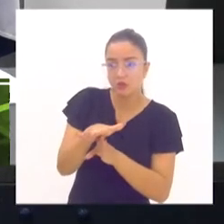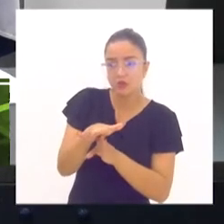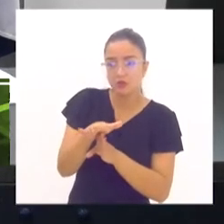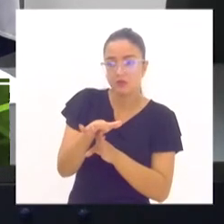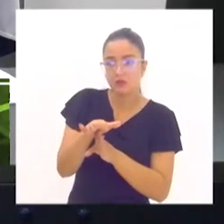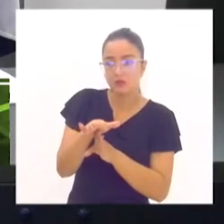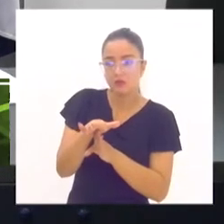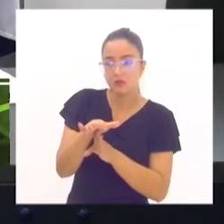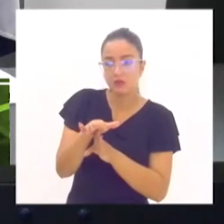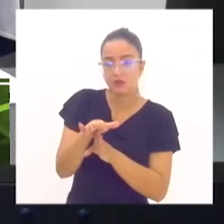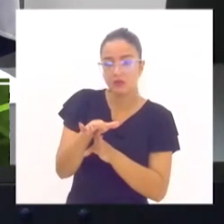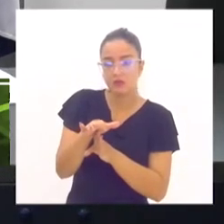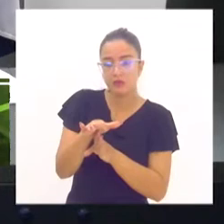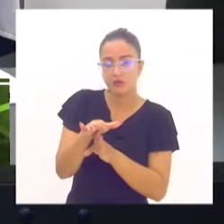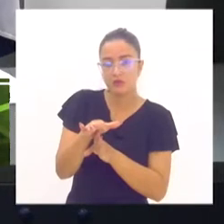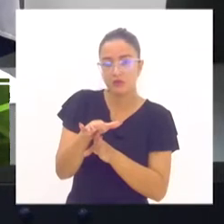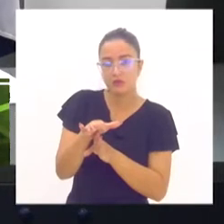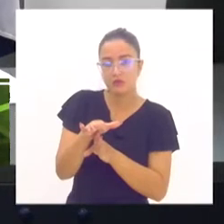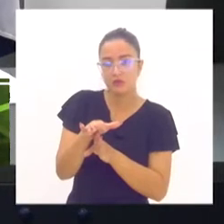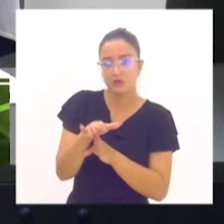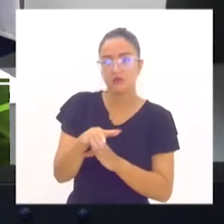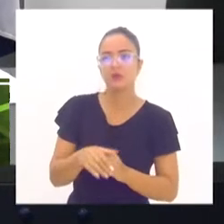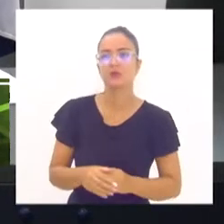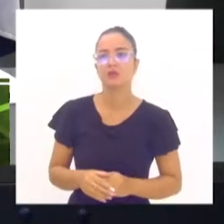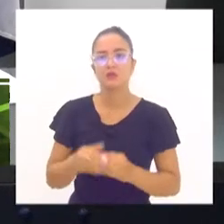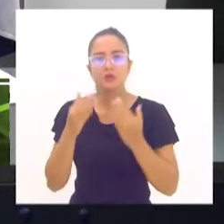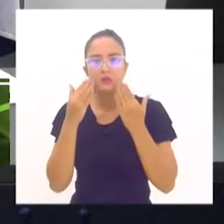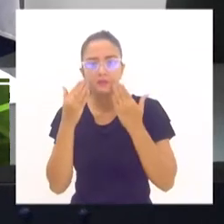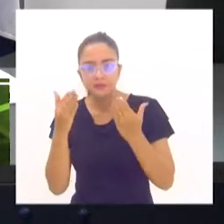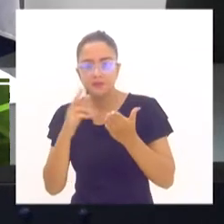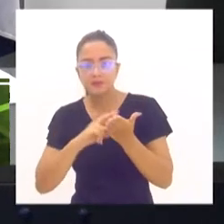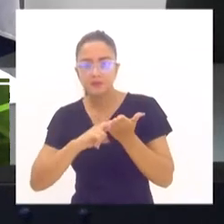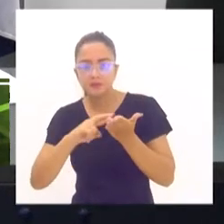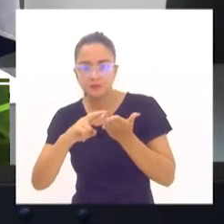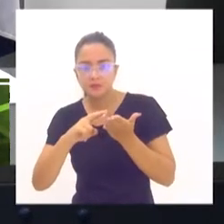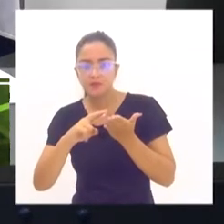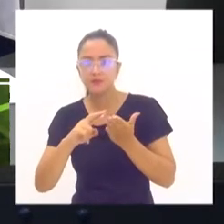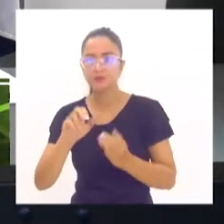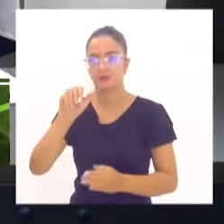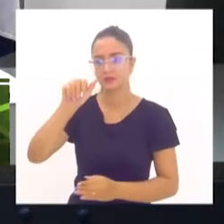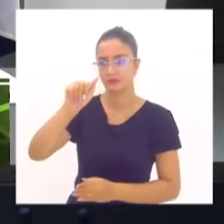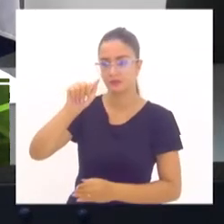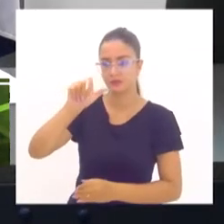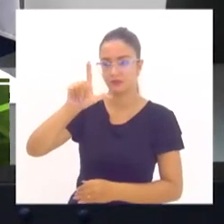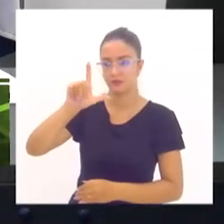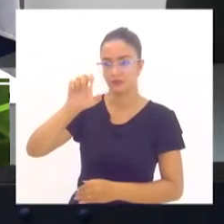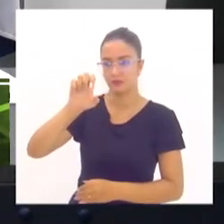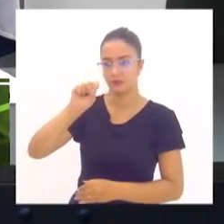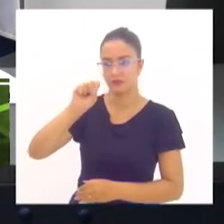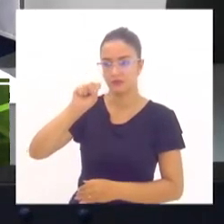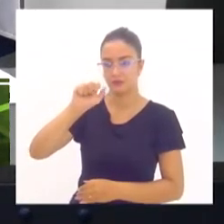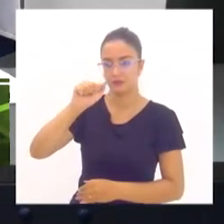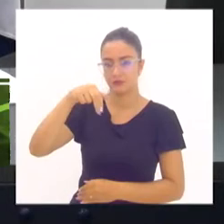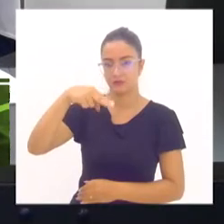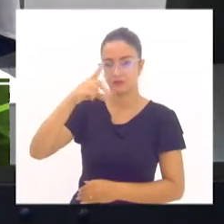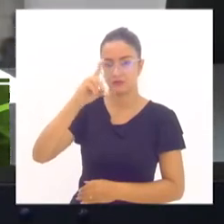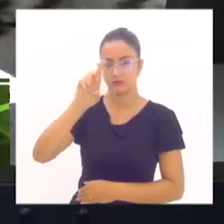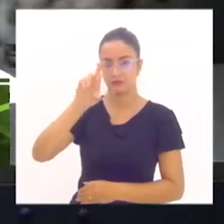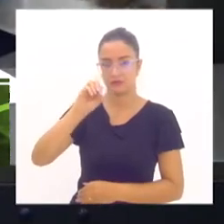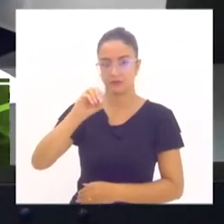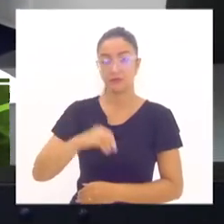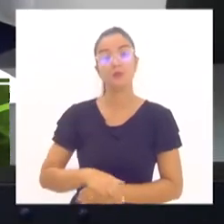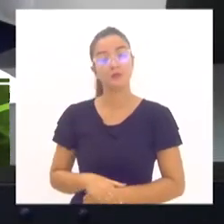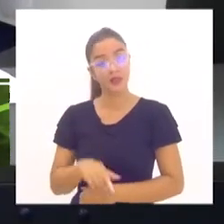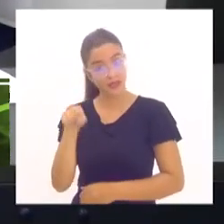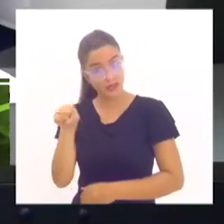farão as falas iniciais e a apresentação do relatório o senhor Alessandro Sattler Leal da Silva, que é professor e